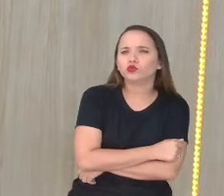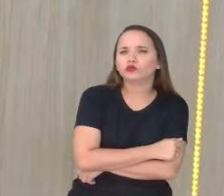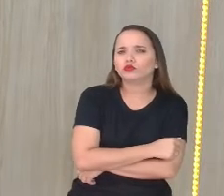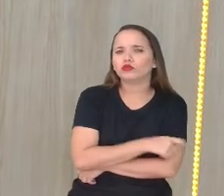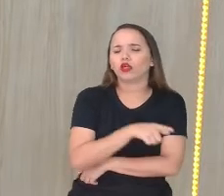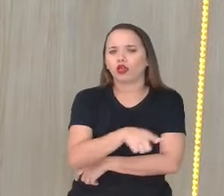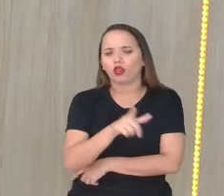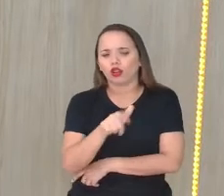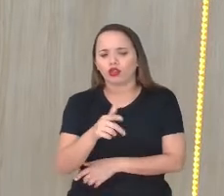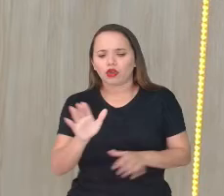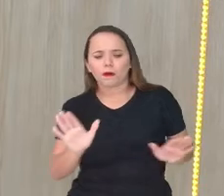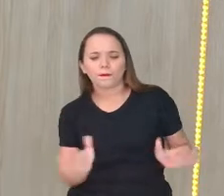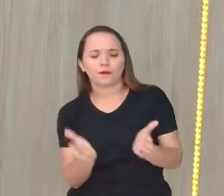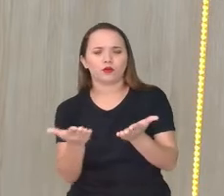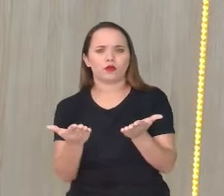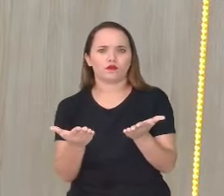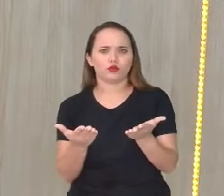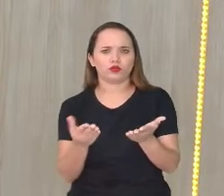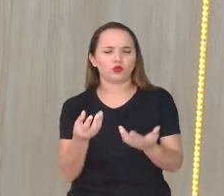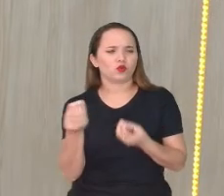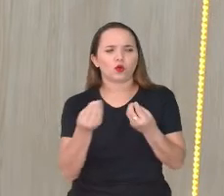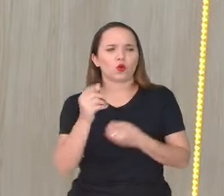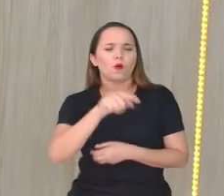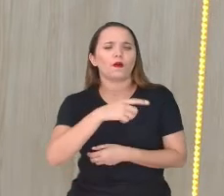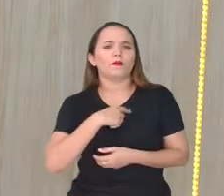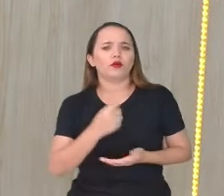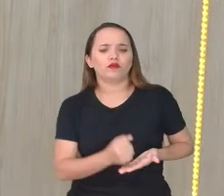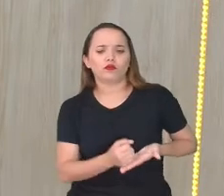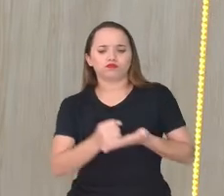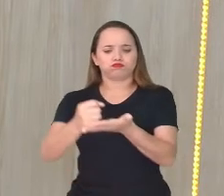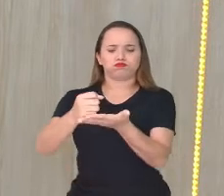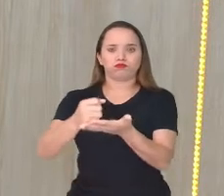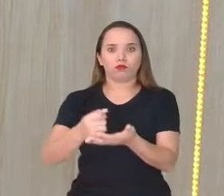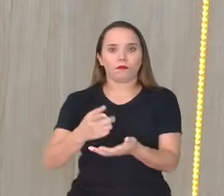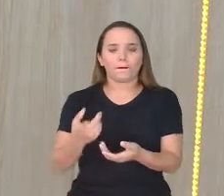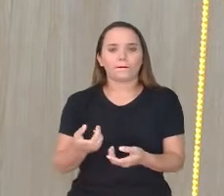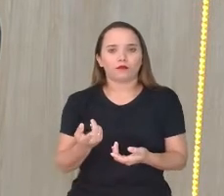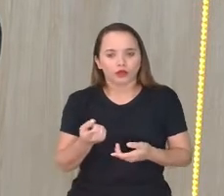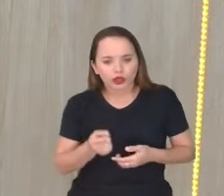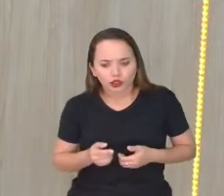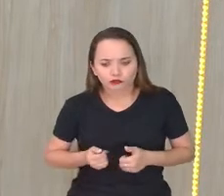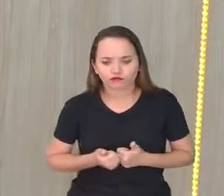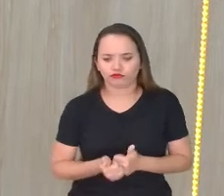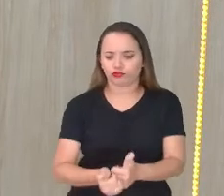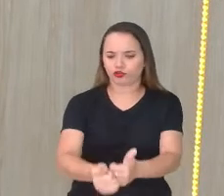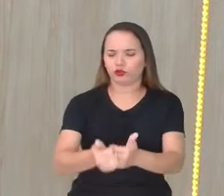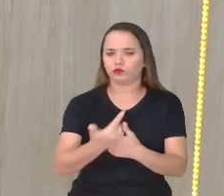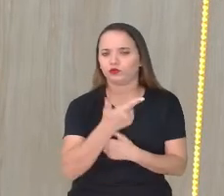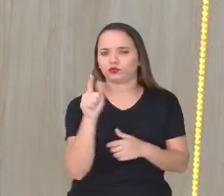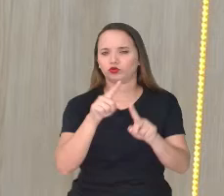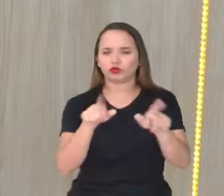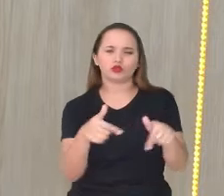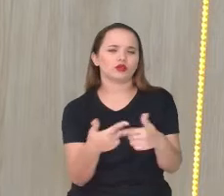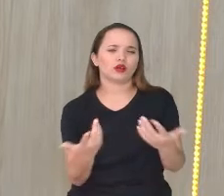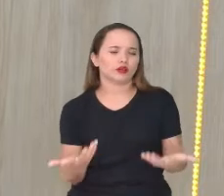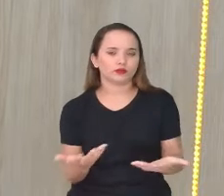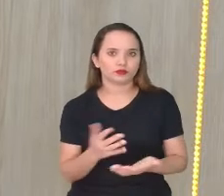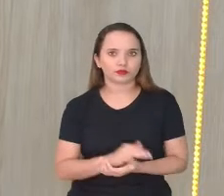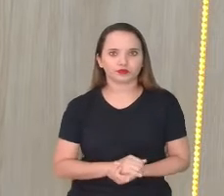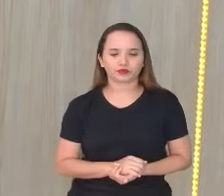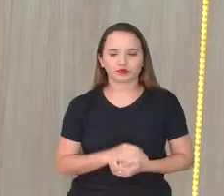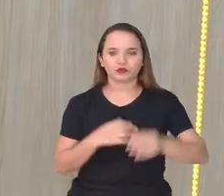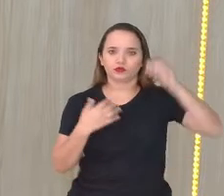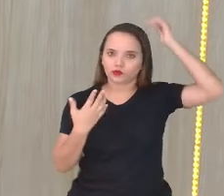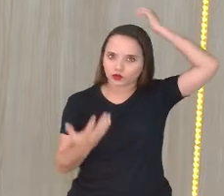estudante, ele vai ser promovido? Como é que eu faço para que ele siga para outra sala? Quando você